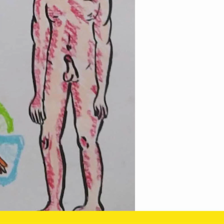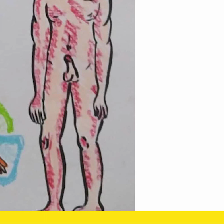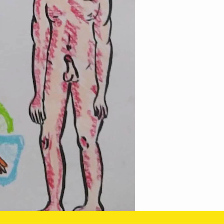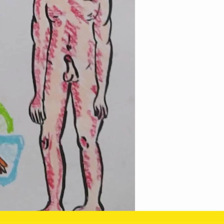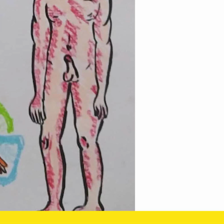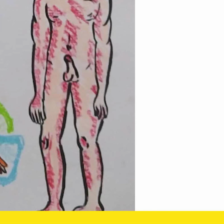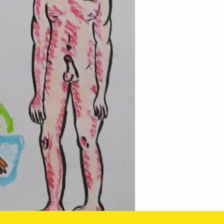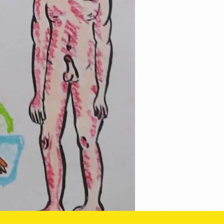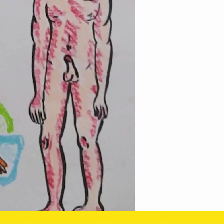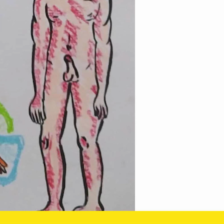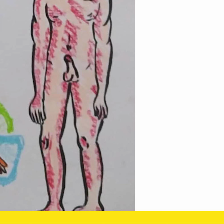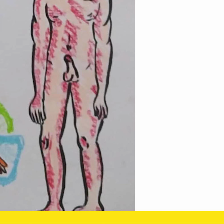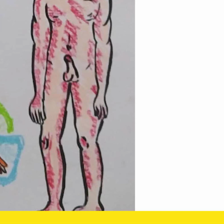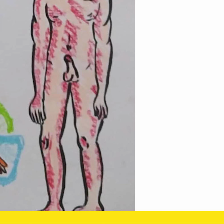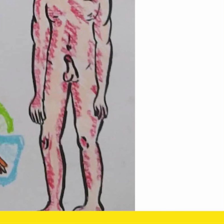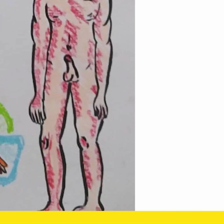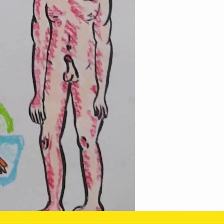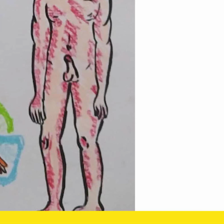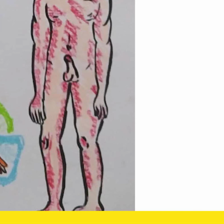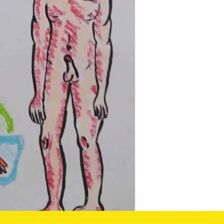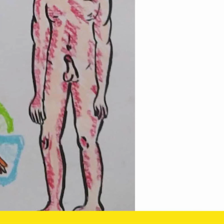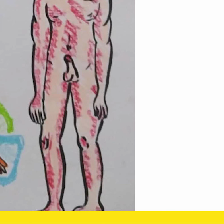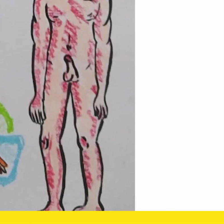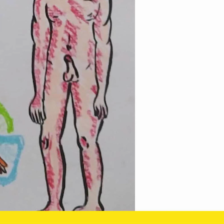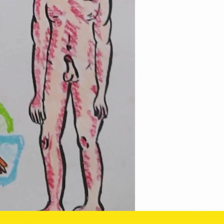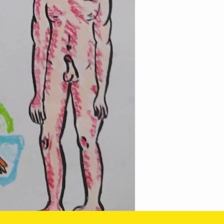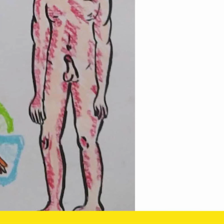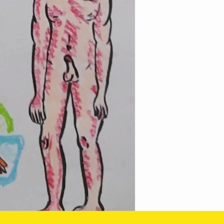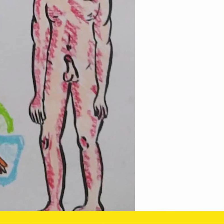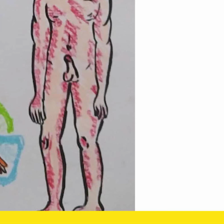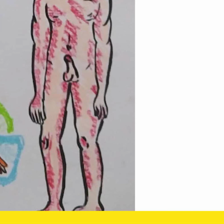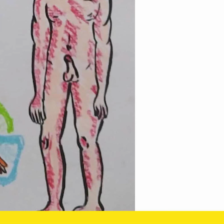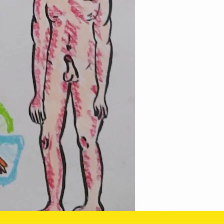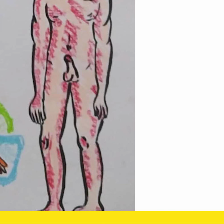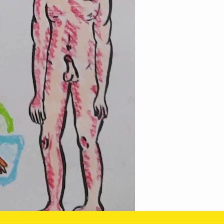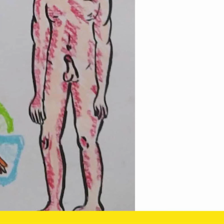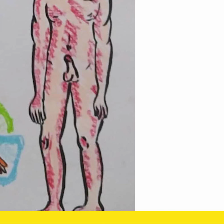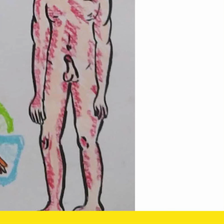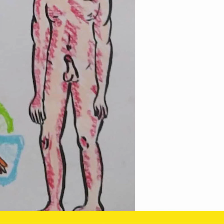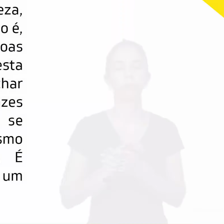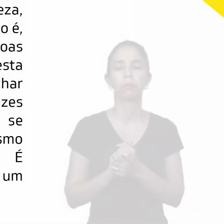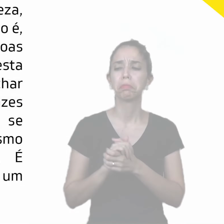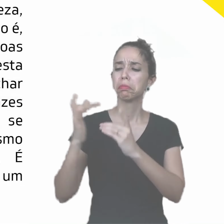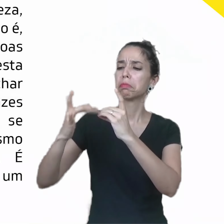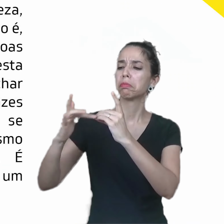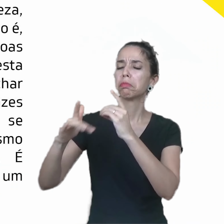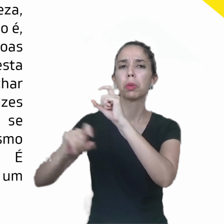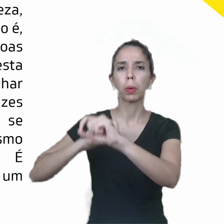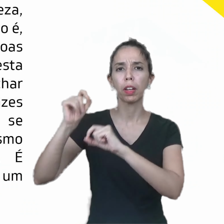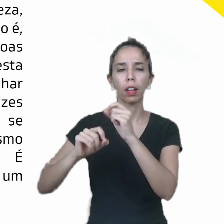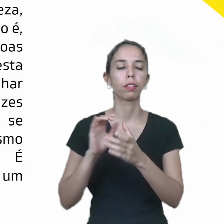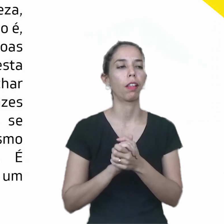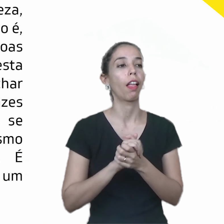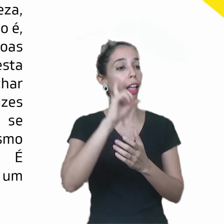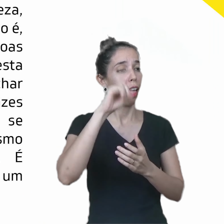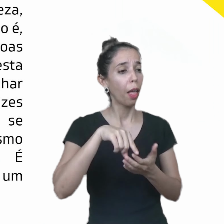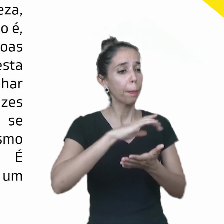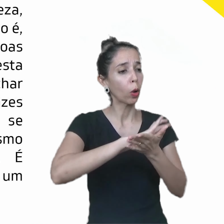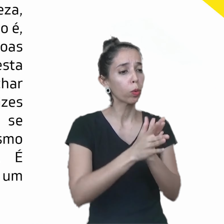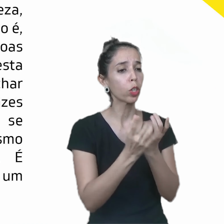desenho O outro homem tem a pele mais clara e está com os braços relaxados O que é capacitismo?